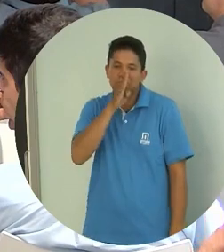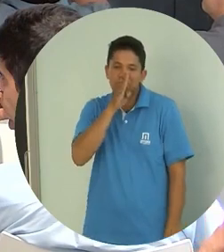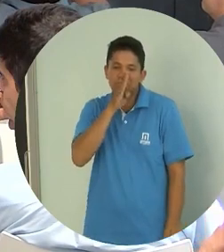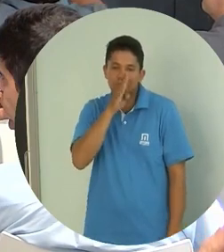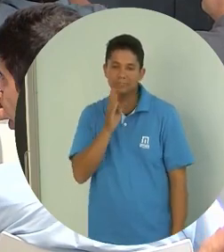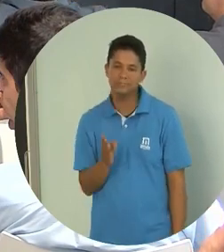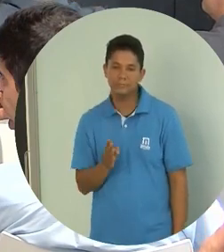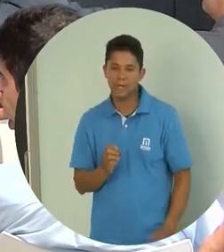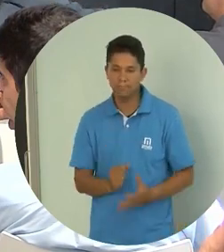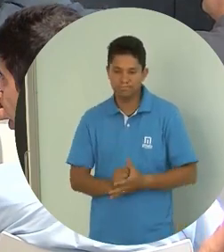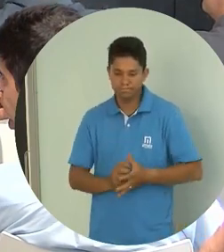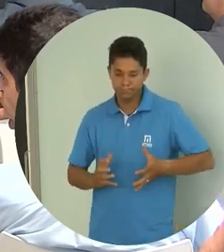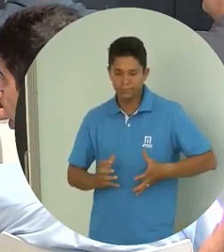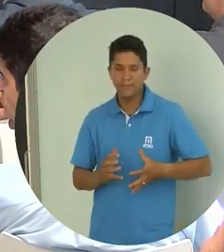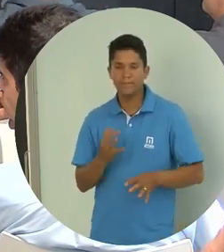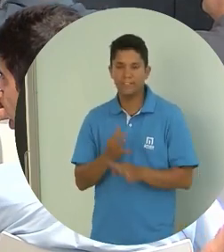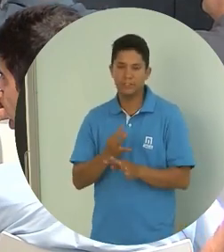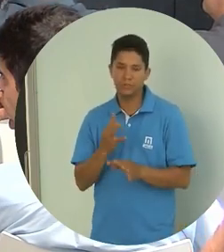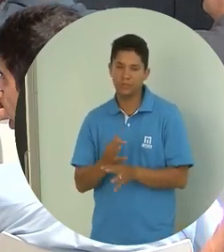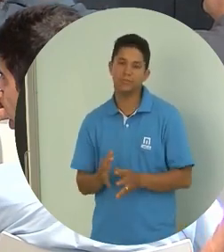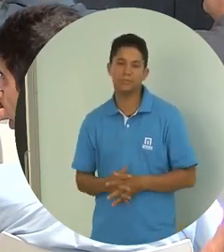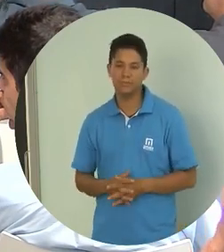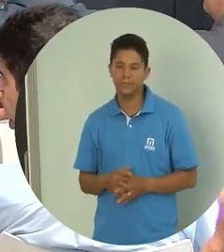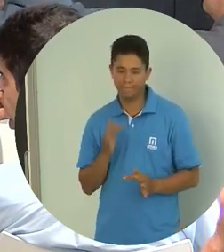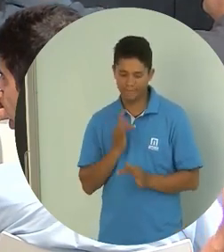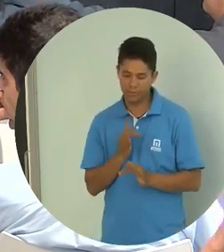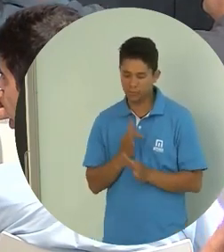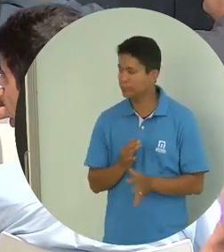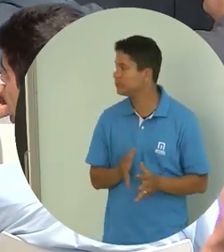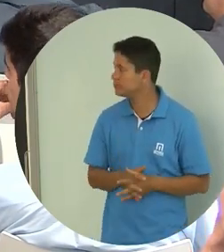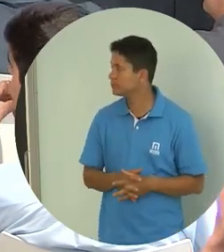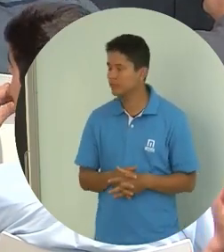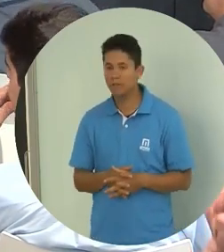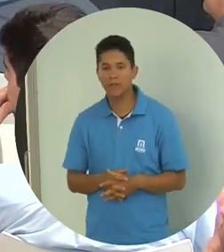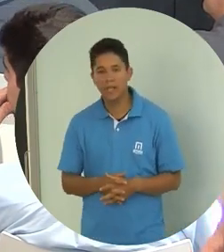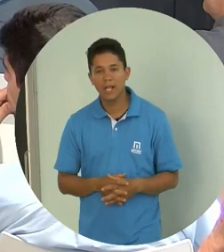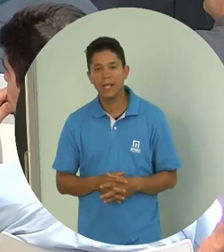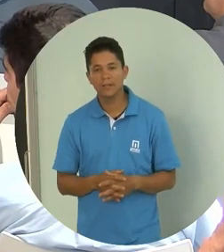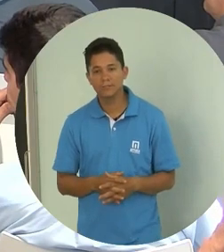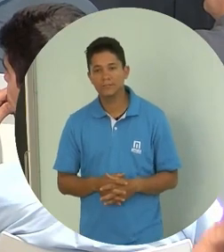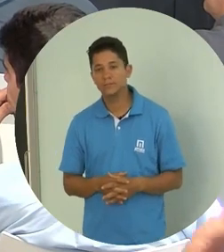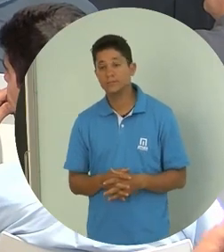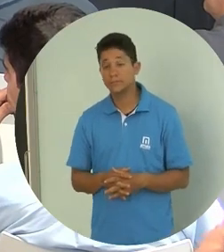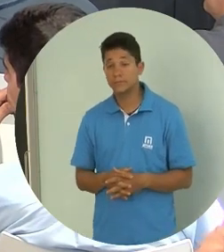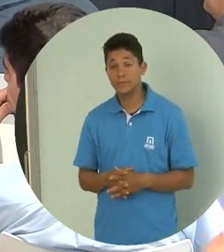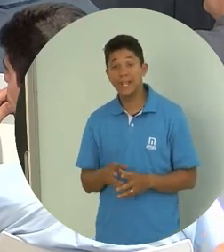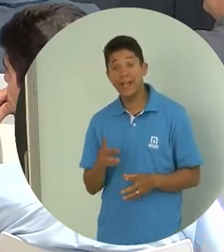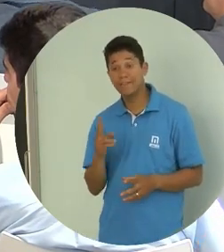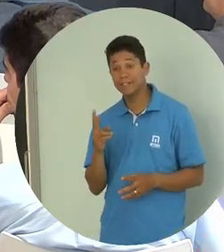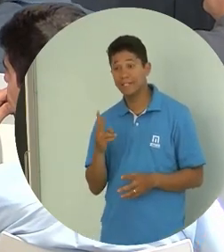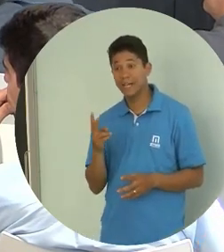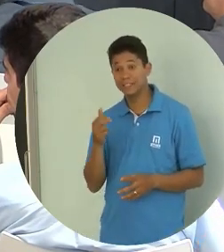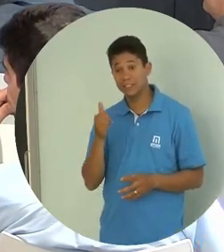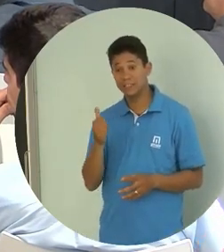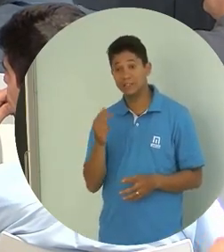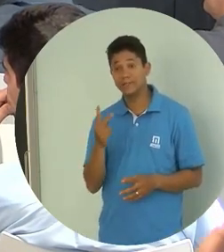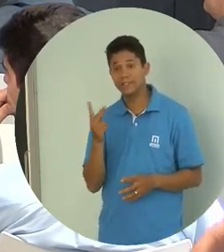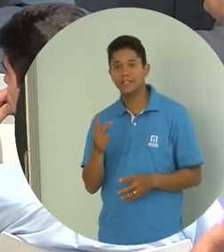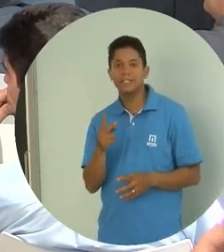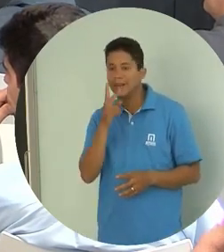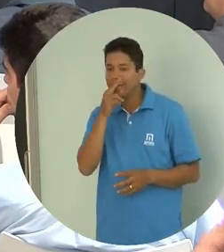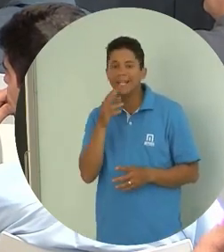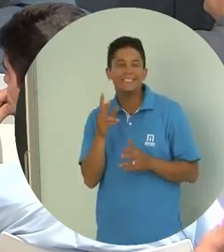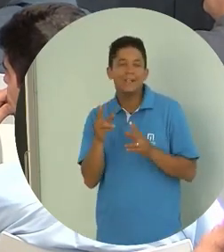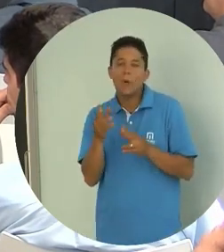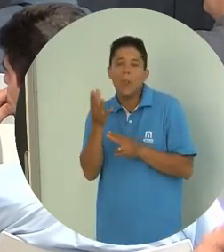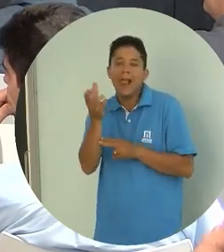Preenchimento físico também, totalmente inerte. A vantagem da nanocílica é a questão, ela é praticamente um leite, é uma água, então é muito